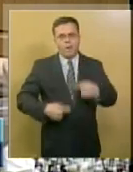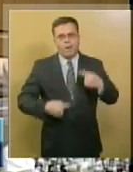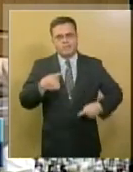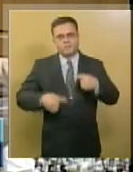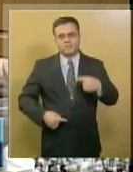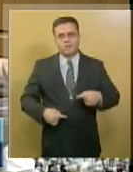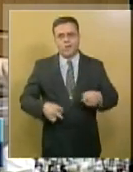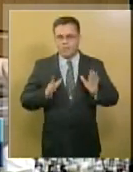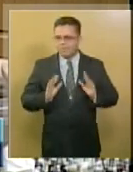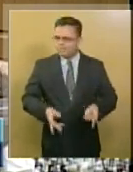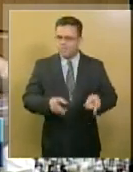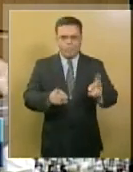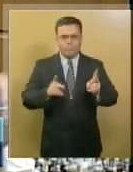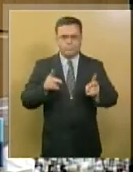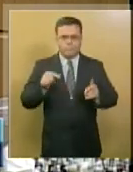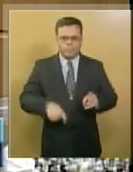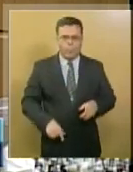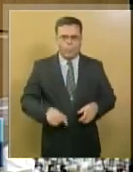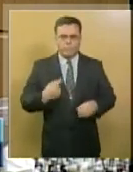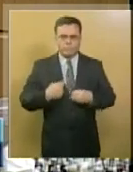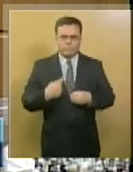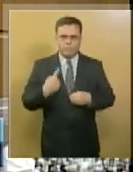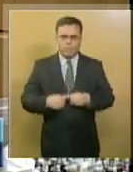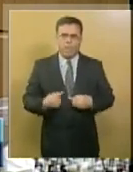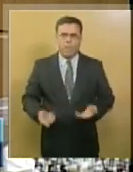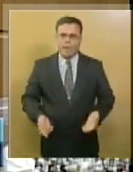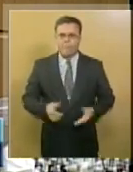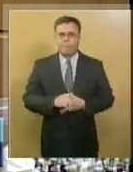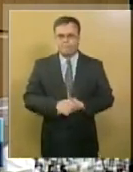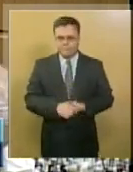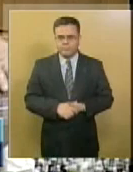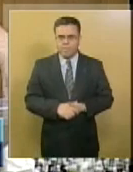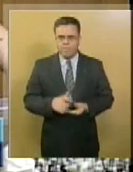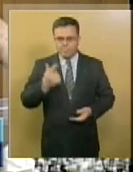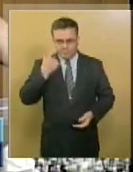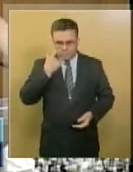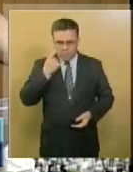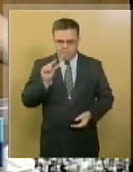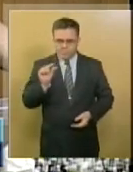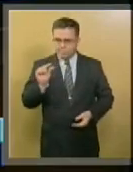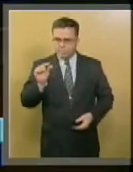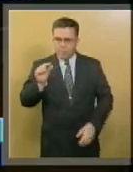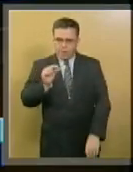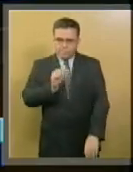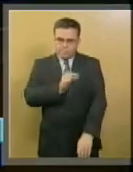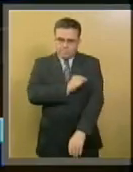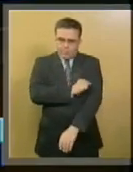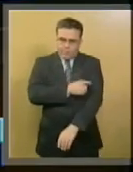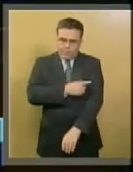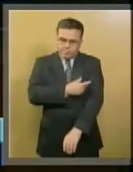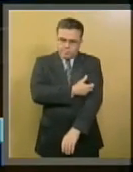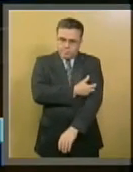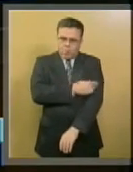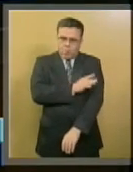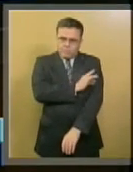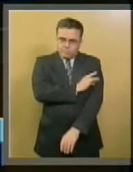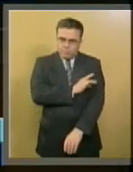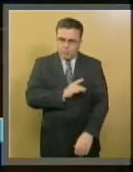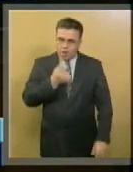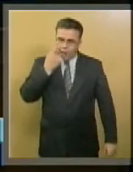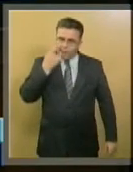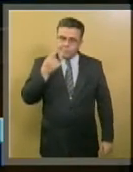estar funcionando em cada estado e cada município. Olha o microchip. Ele é minúsculo, senhores. Esse é o